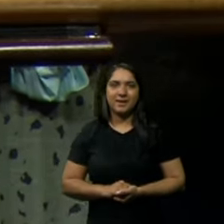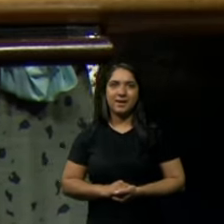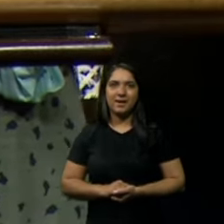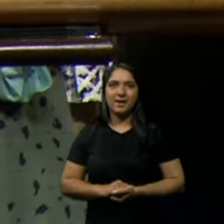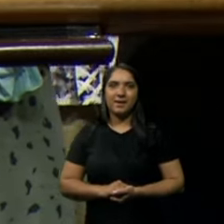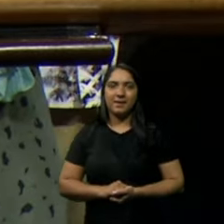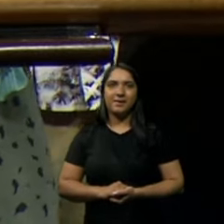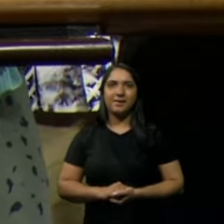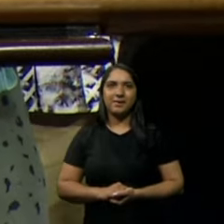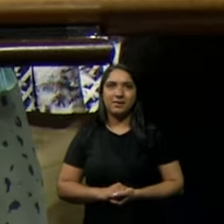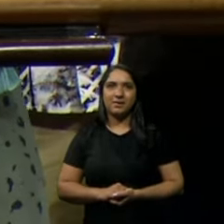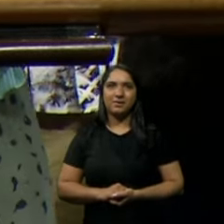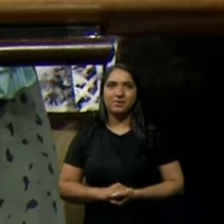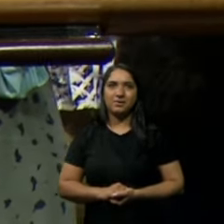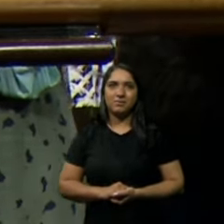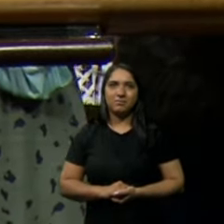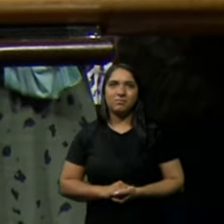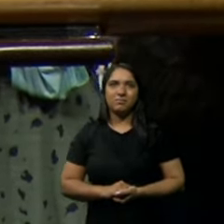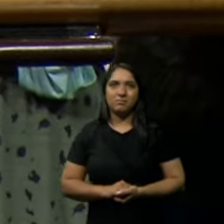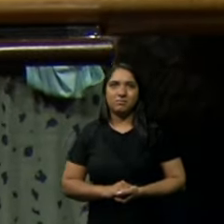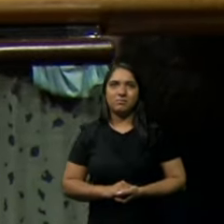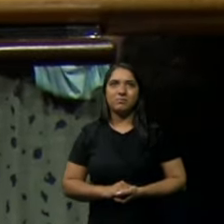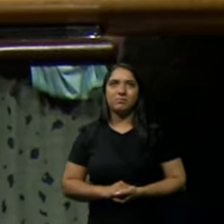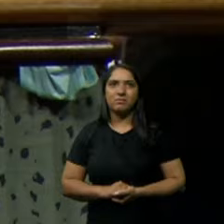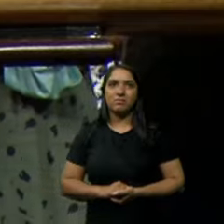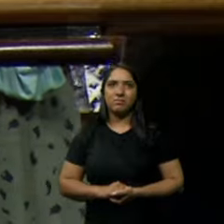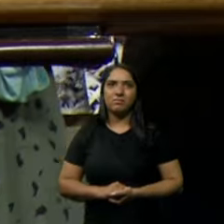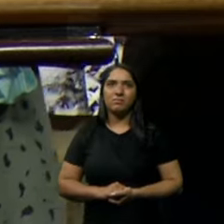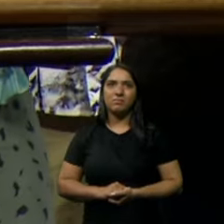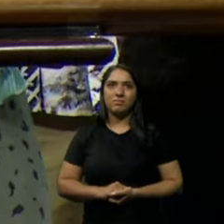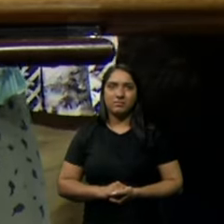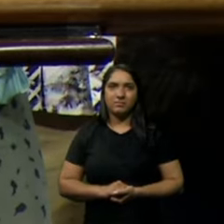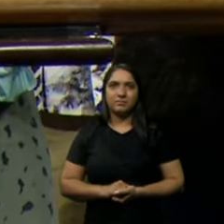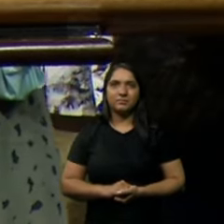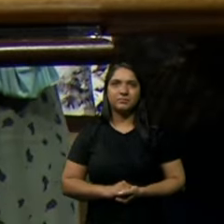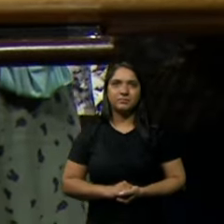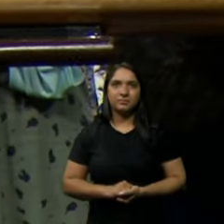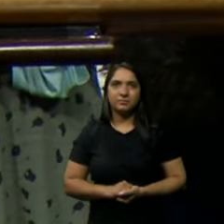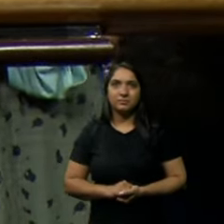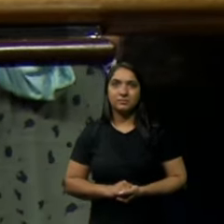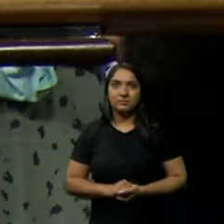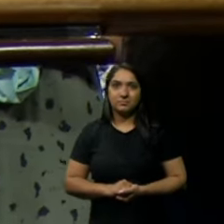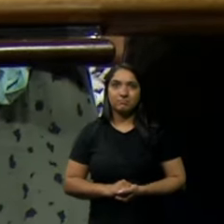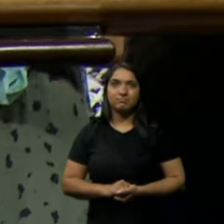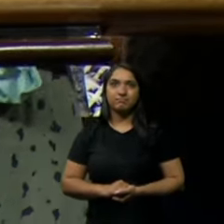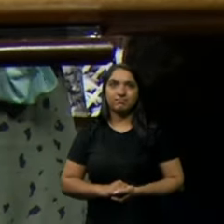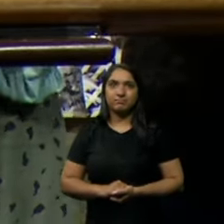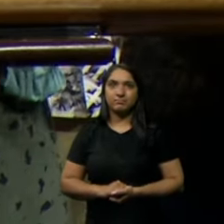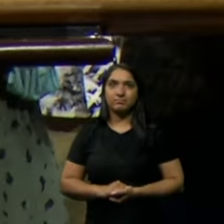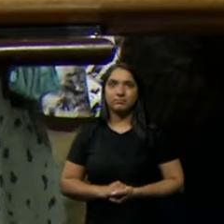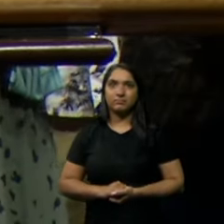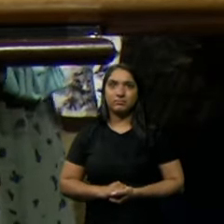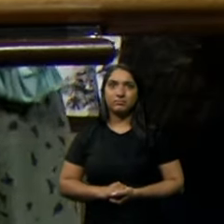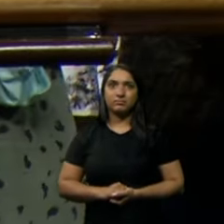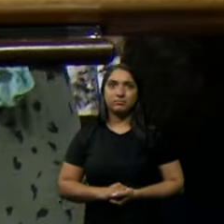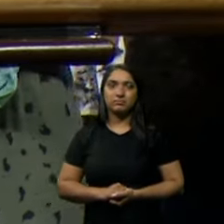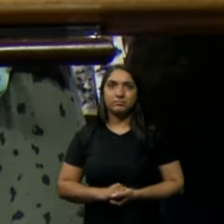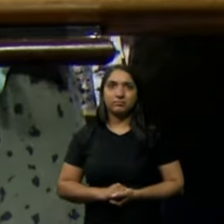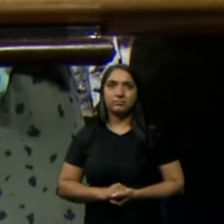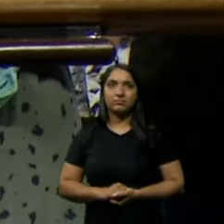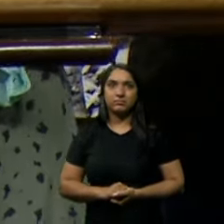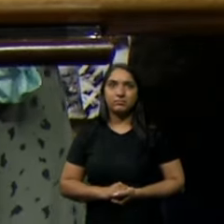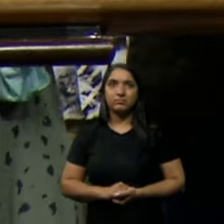anos ligando onde viu um pequeno instante azul com som da Luz onde se podem peso times those rights